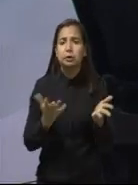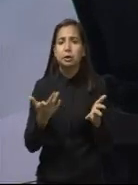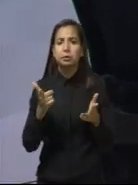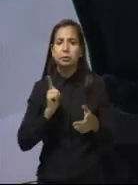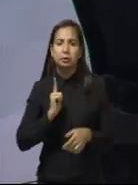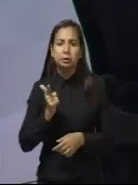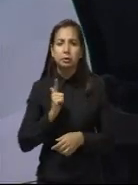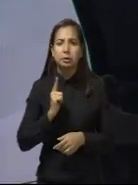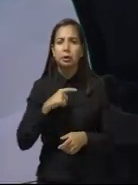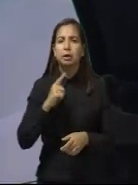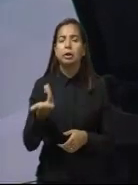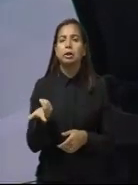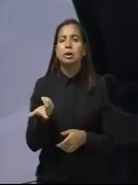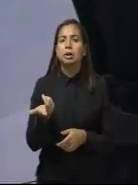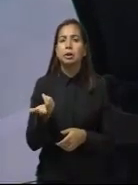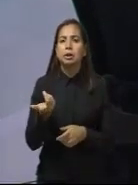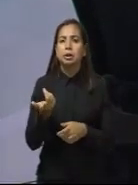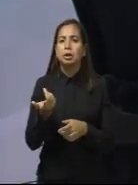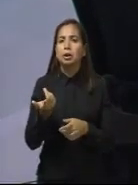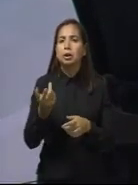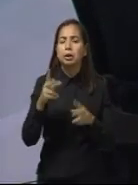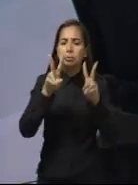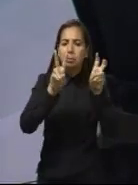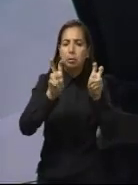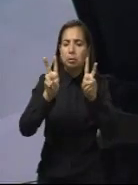constantemente, né, interferem nos